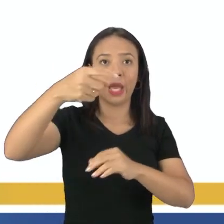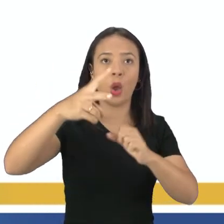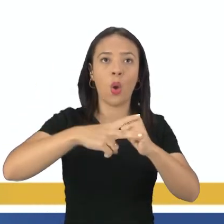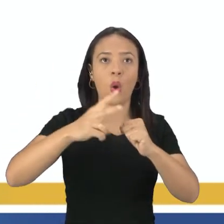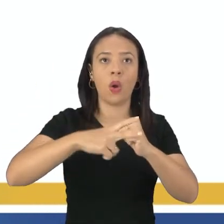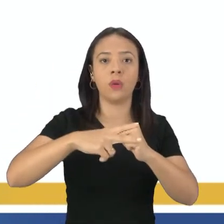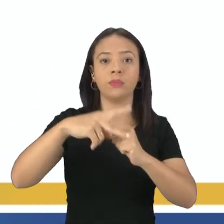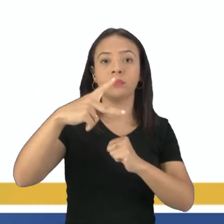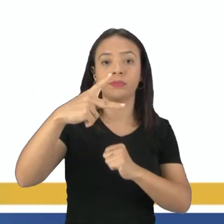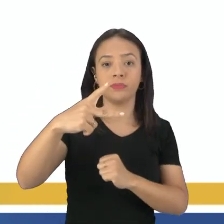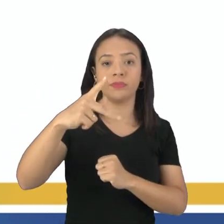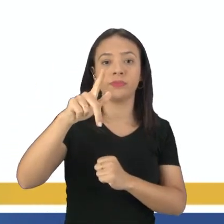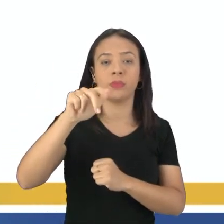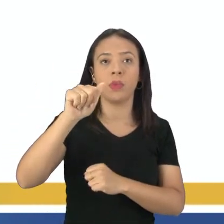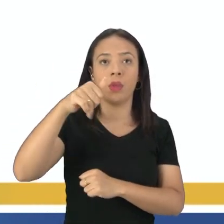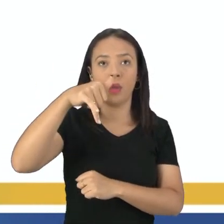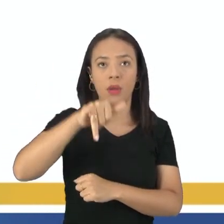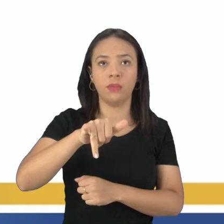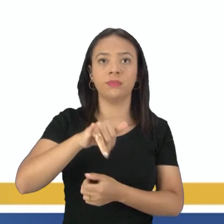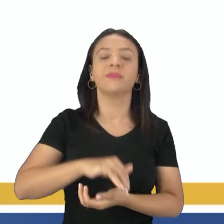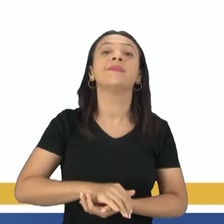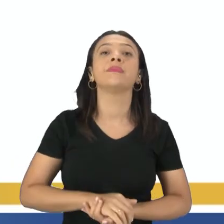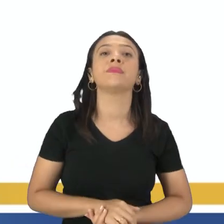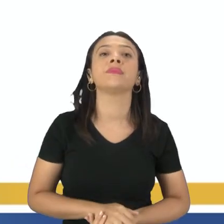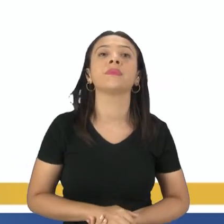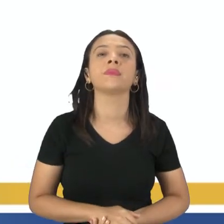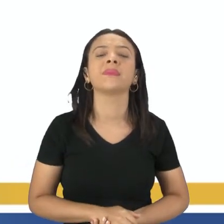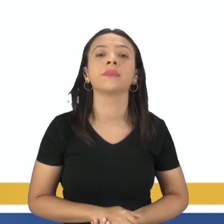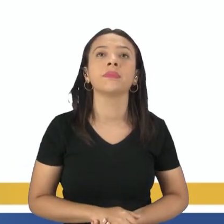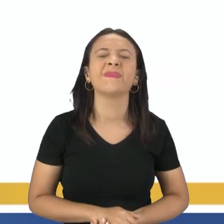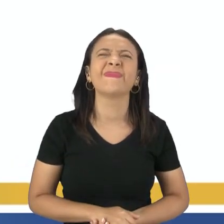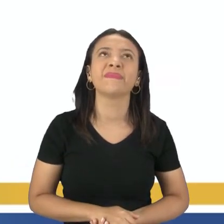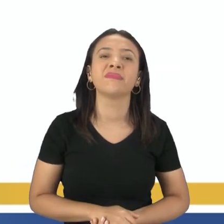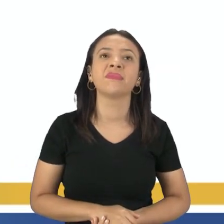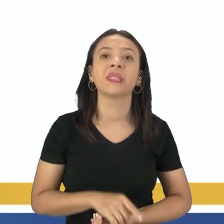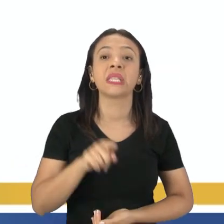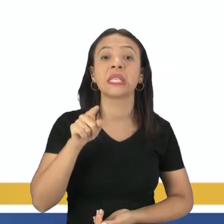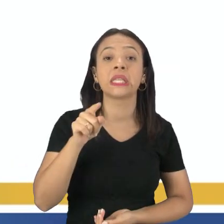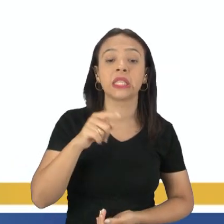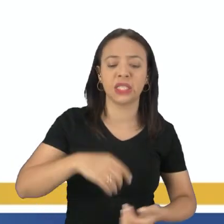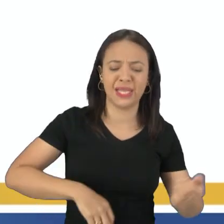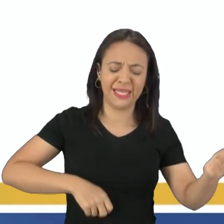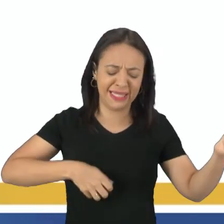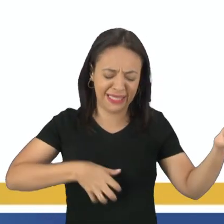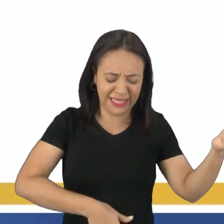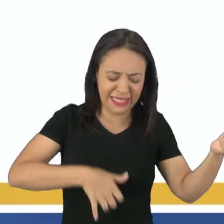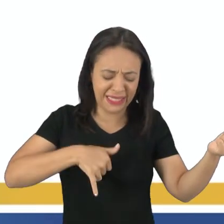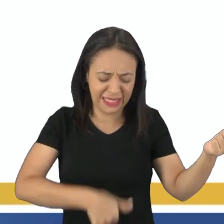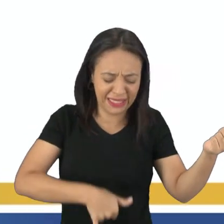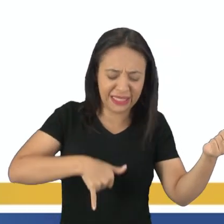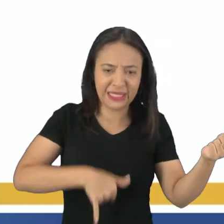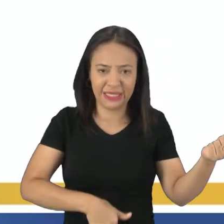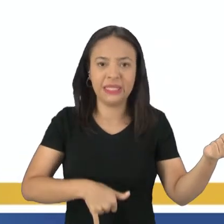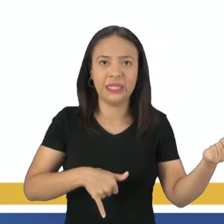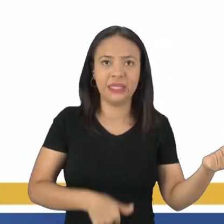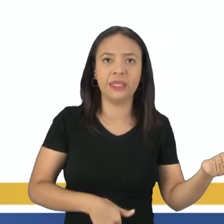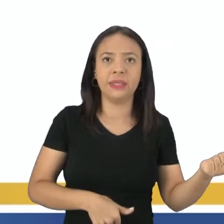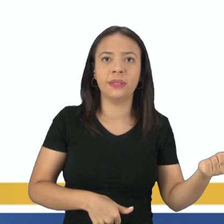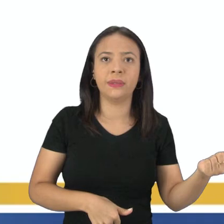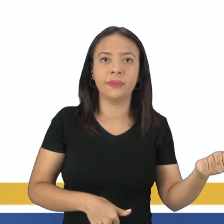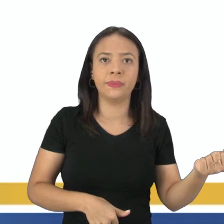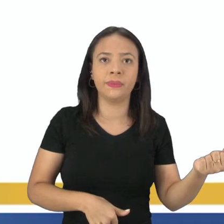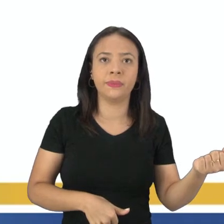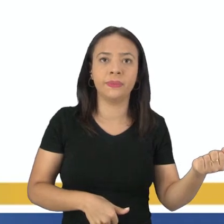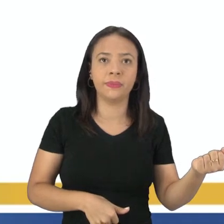play. Plays the electric guitar. Ele toca guitarra.